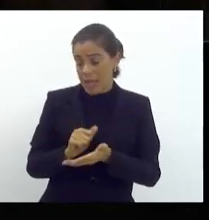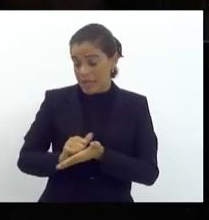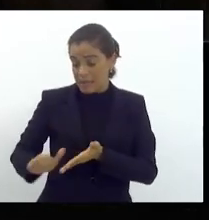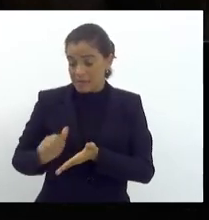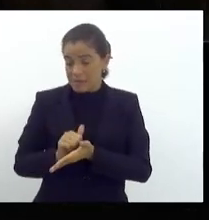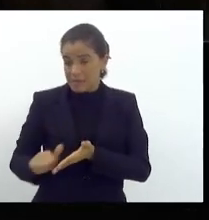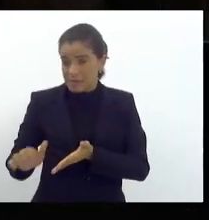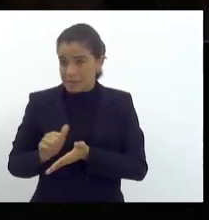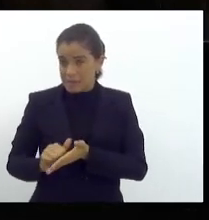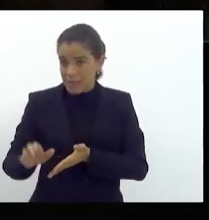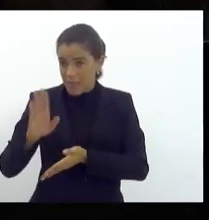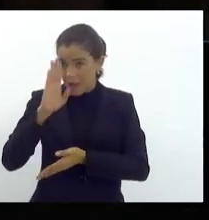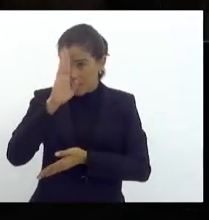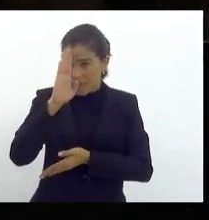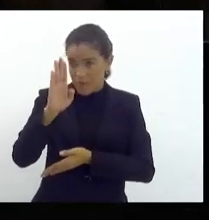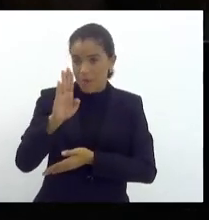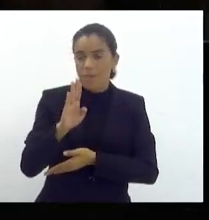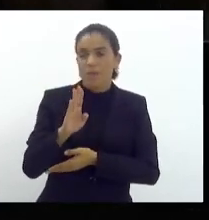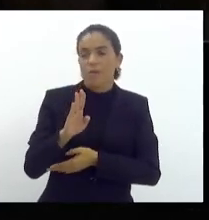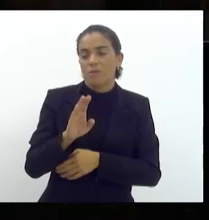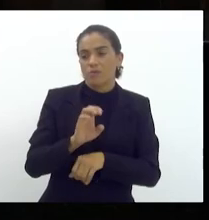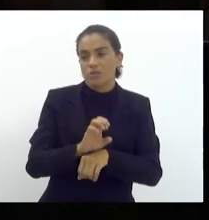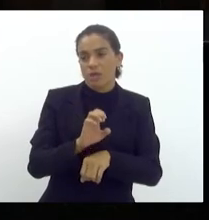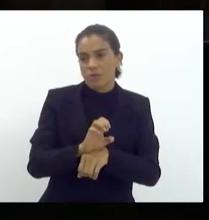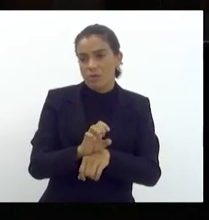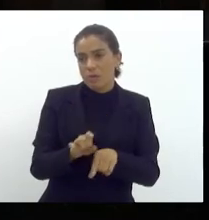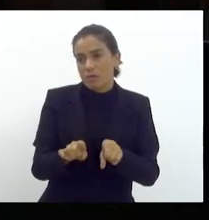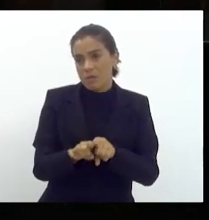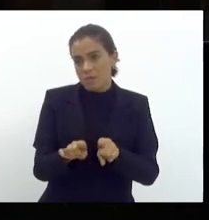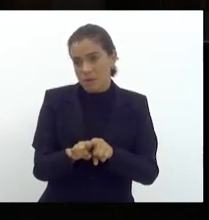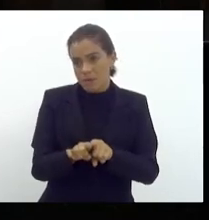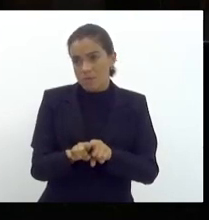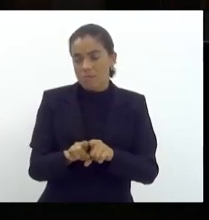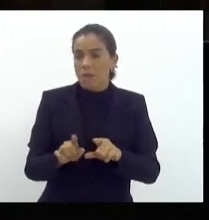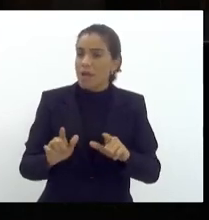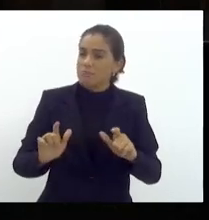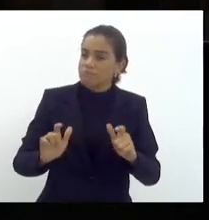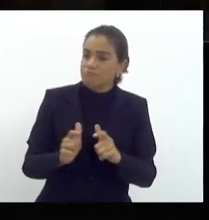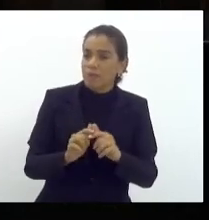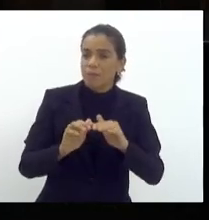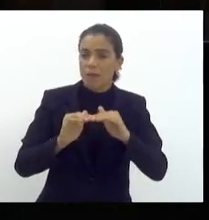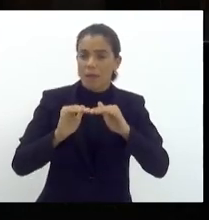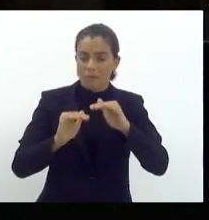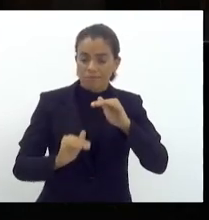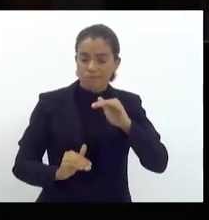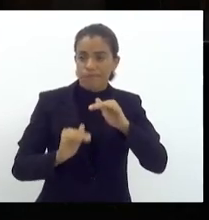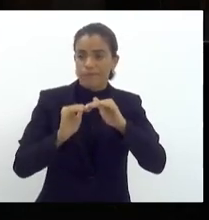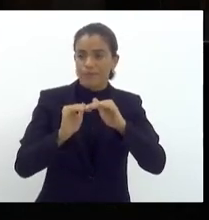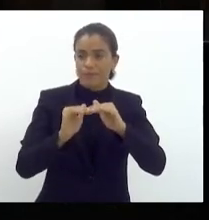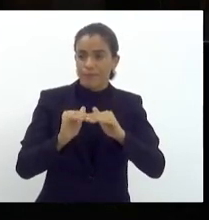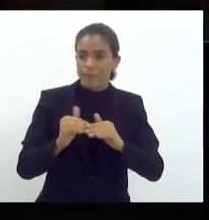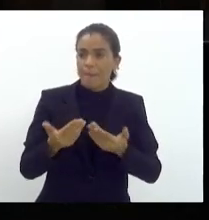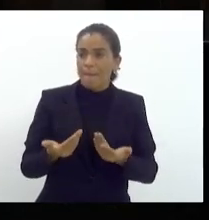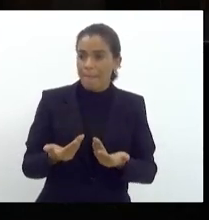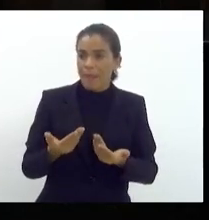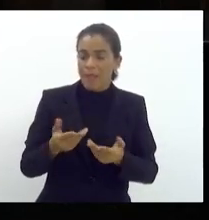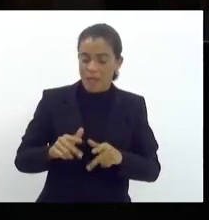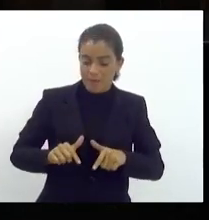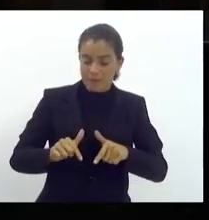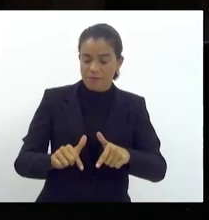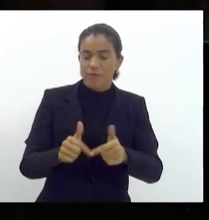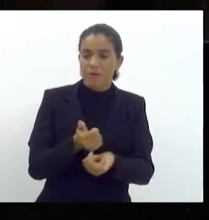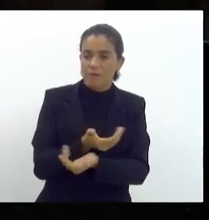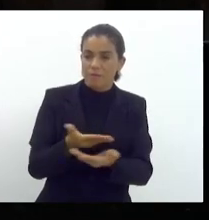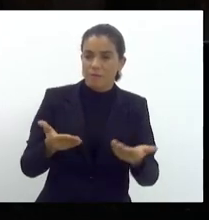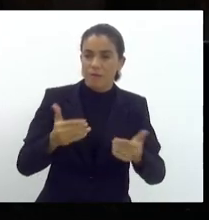é fundamental para o nosso estado e também para a redução da desigualdade social através da efetiva oferta